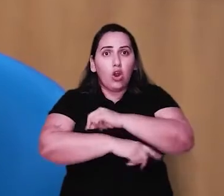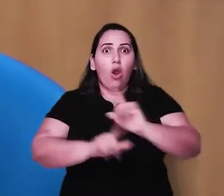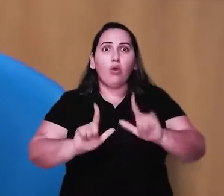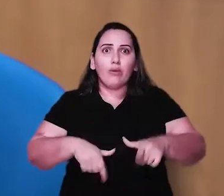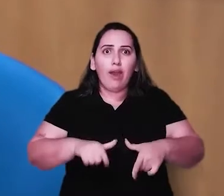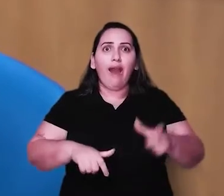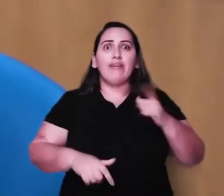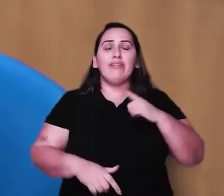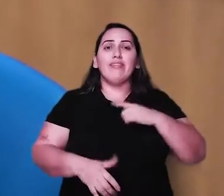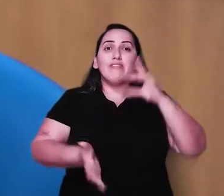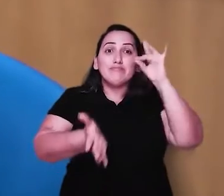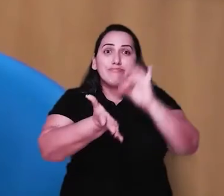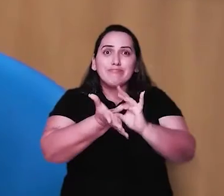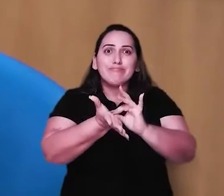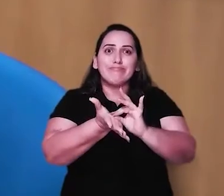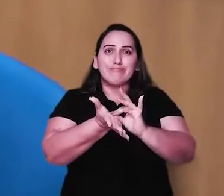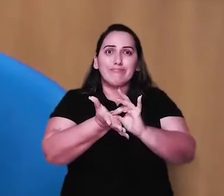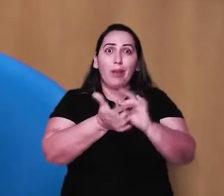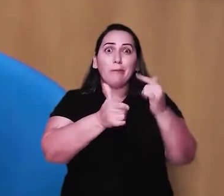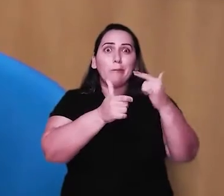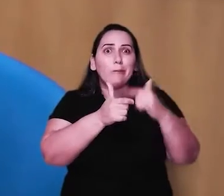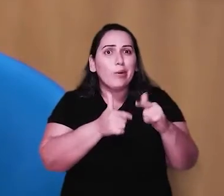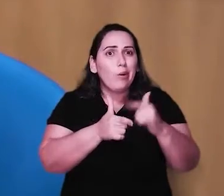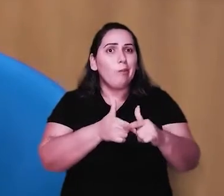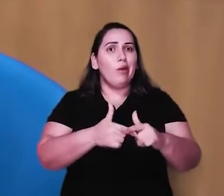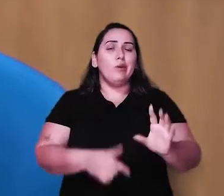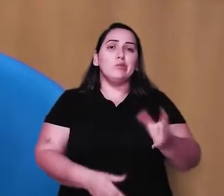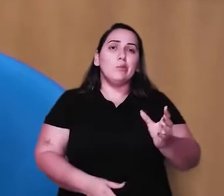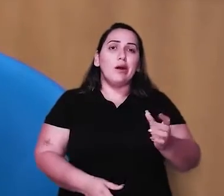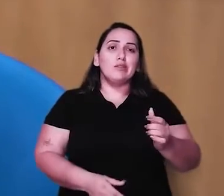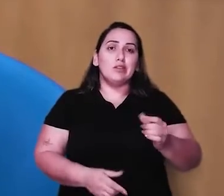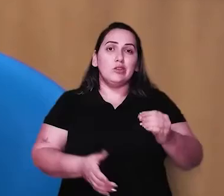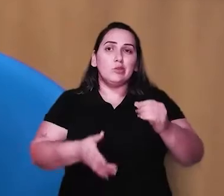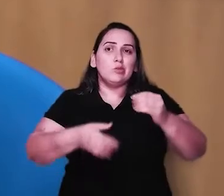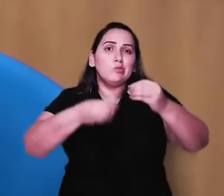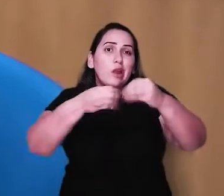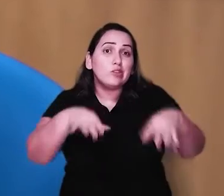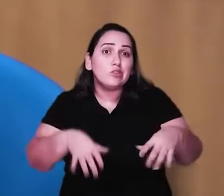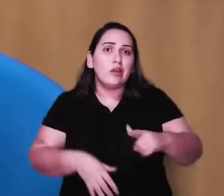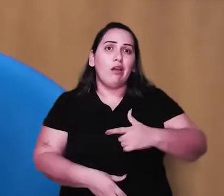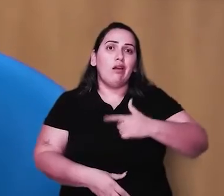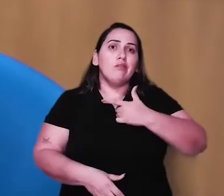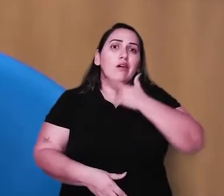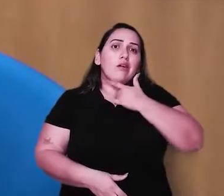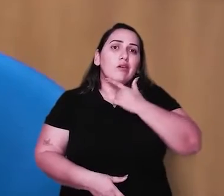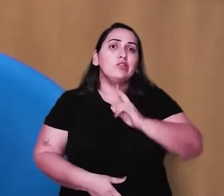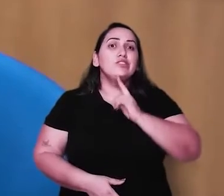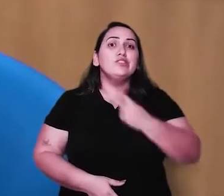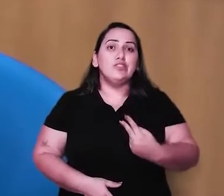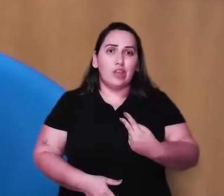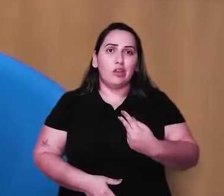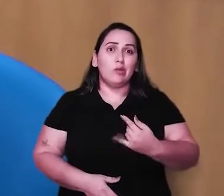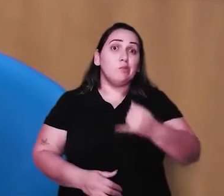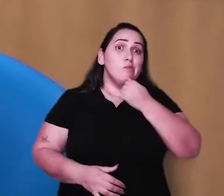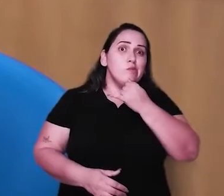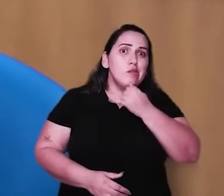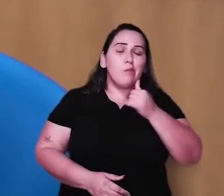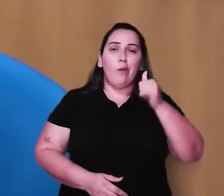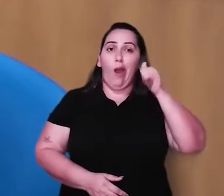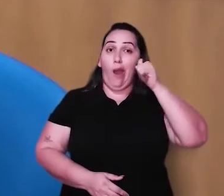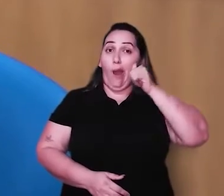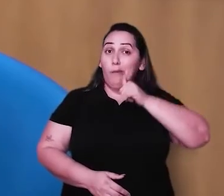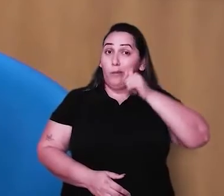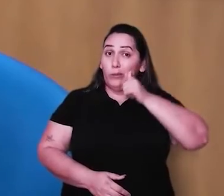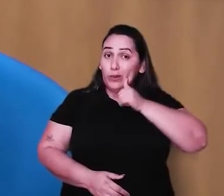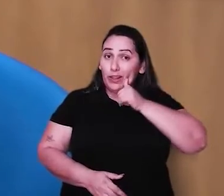Novos, que constatada a existência de fraude à cota de gênero, ou seja, aquelas popularmente